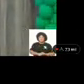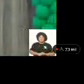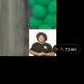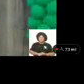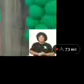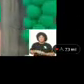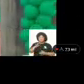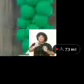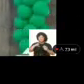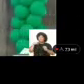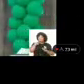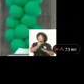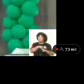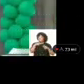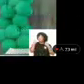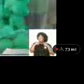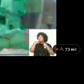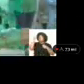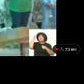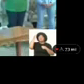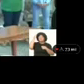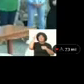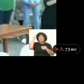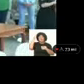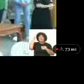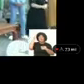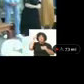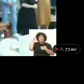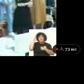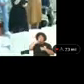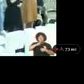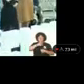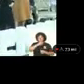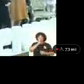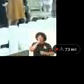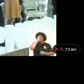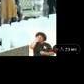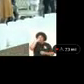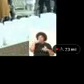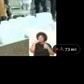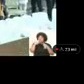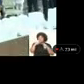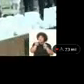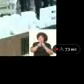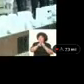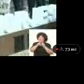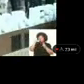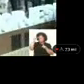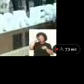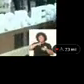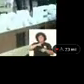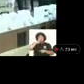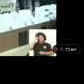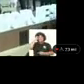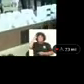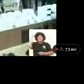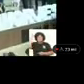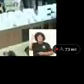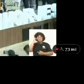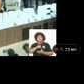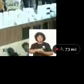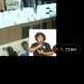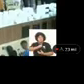passar por este momento. A gente precisa ter maturidade espiritual, inteligência espiritual, para viver o que Deus tem para